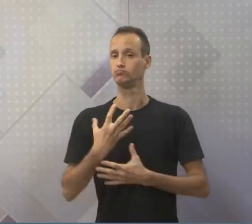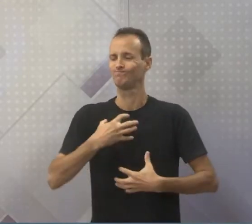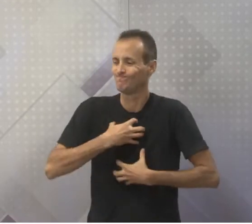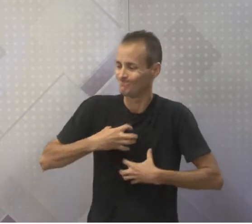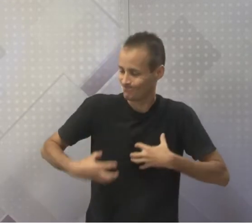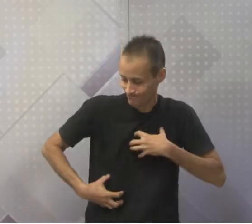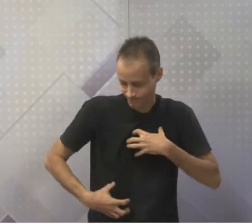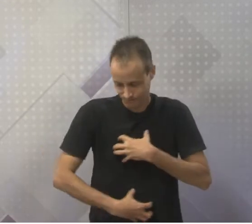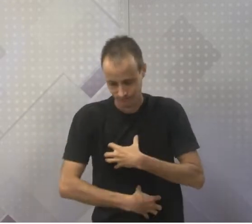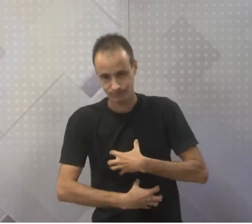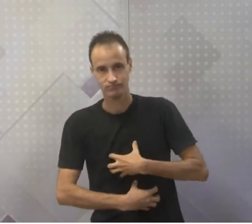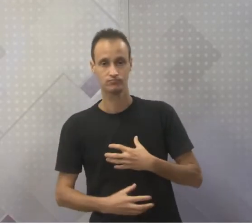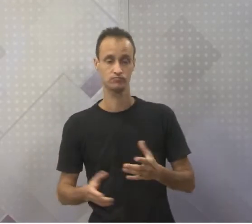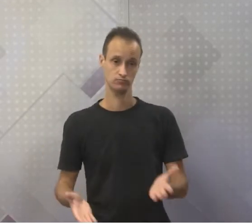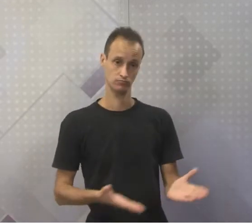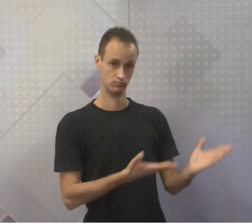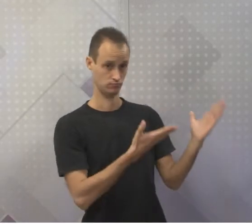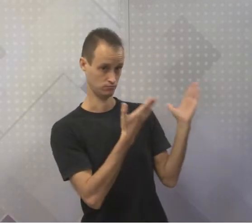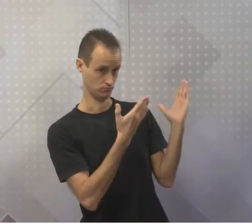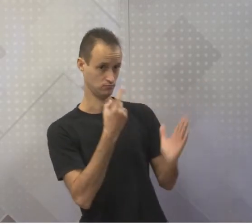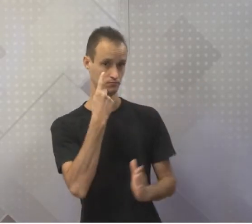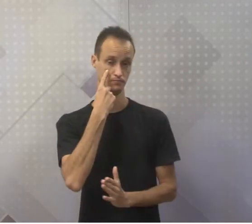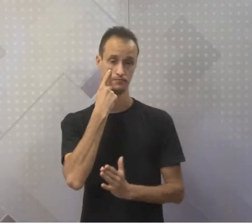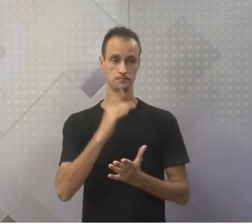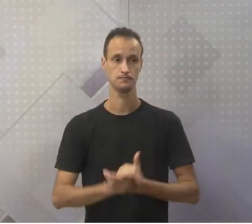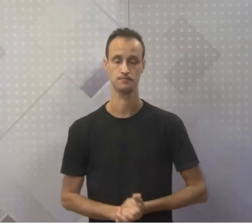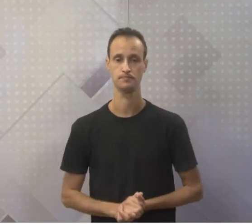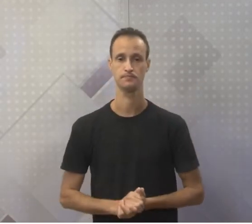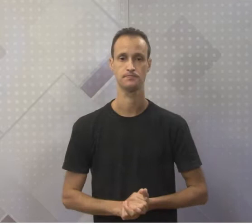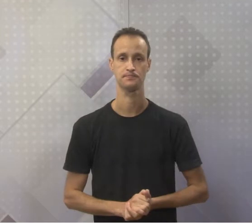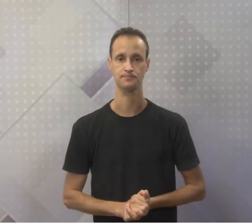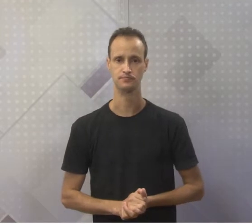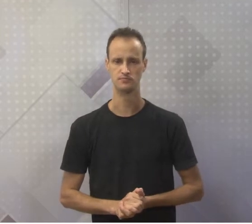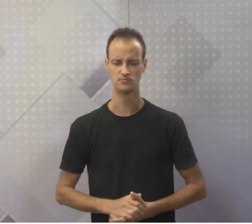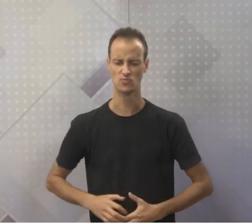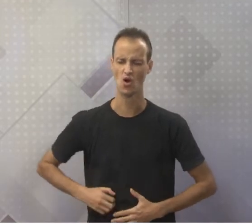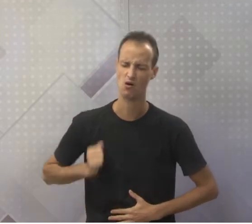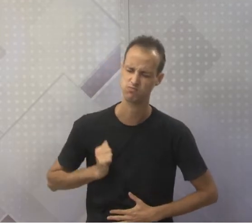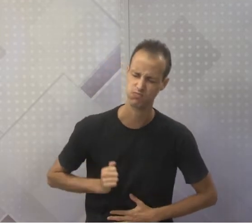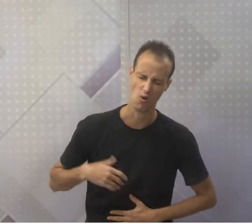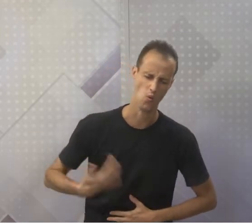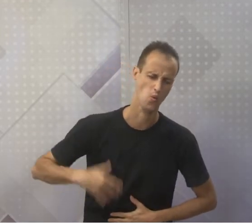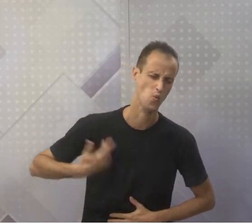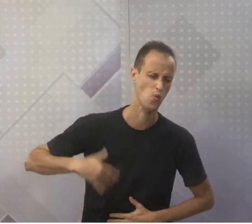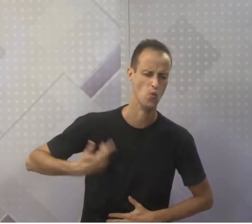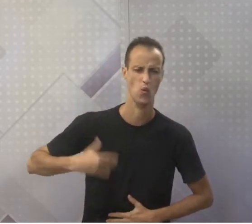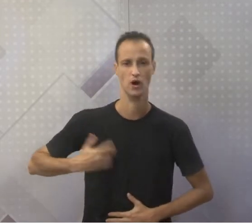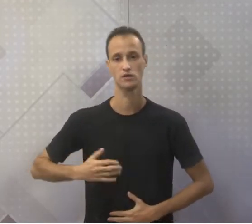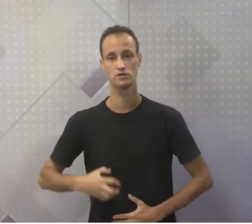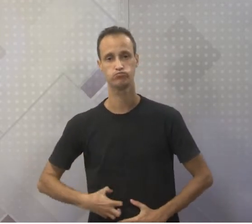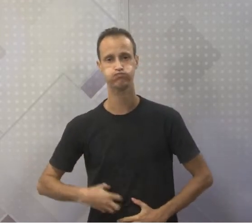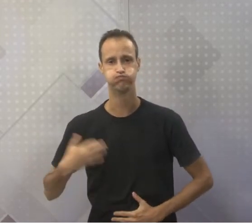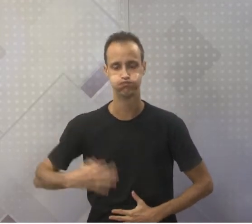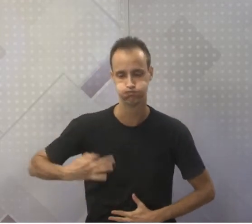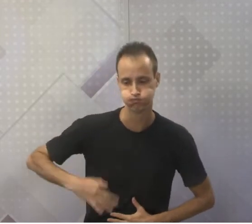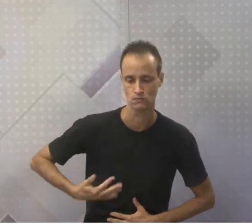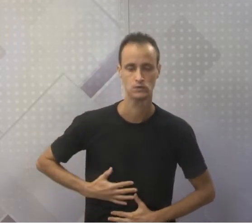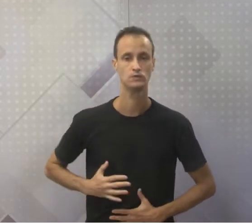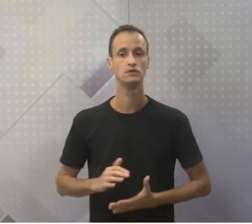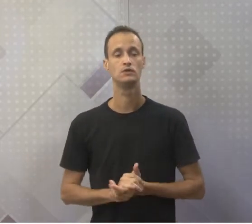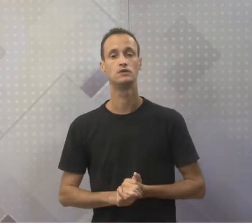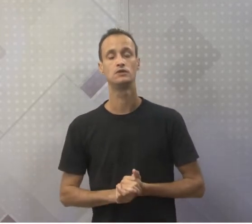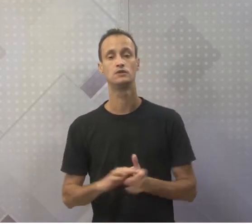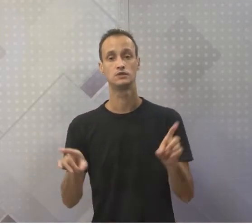sintomas. Dá uma olhada aqui nos slides comigo sobre esses sintomas. Ó, dor de barriga, né? Dor abdominal, dor na